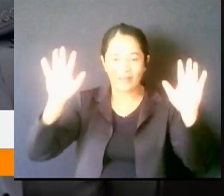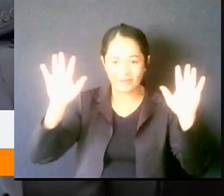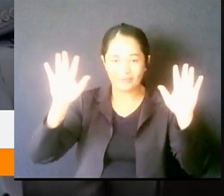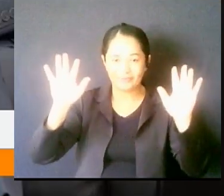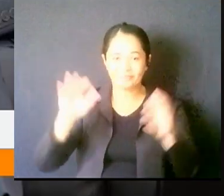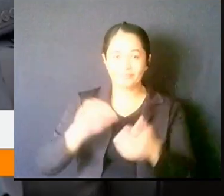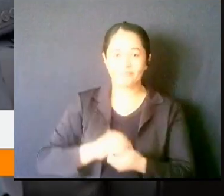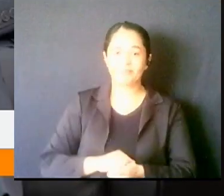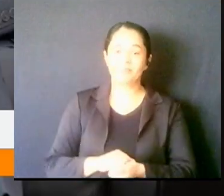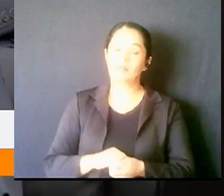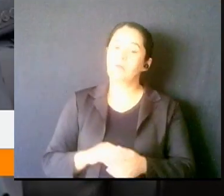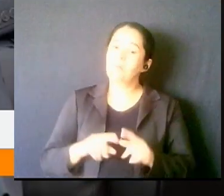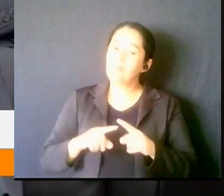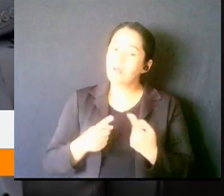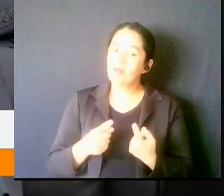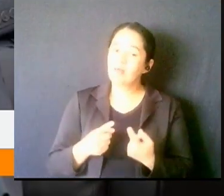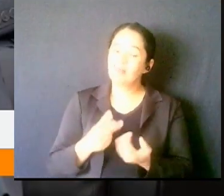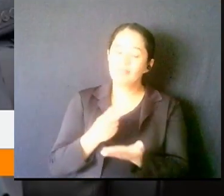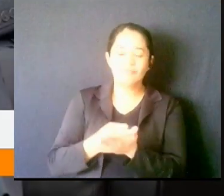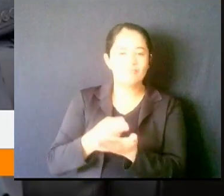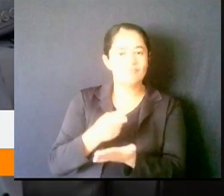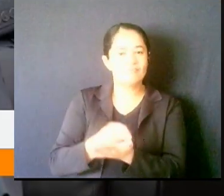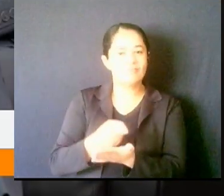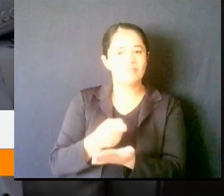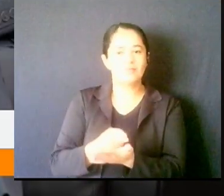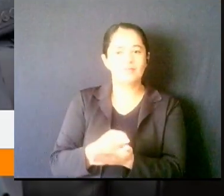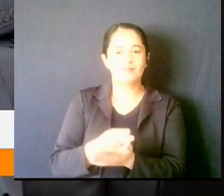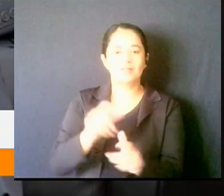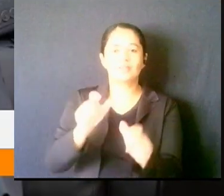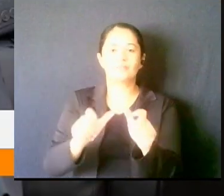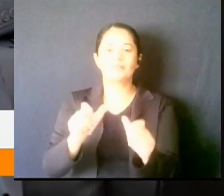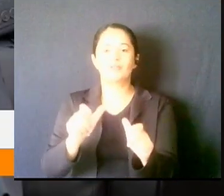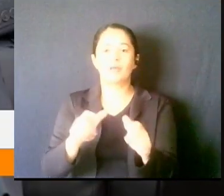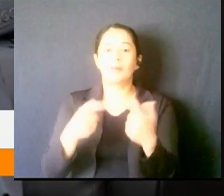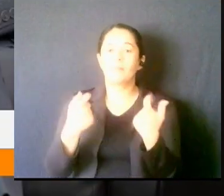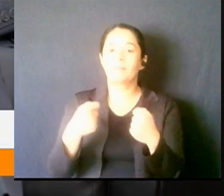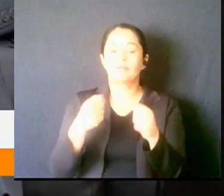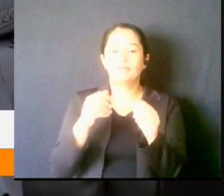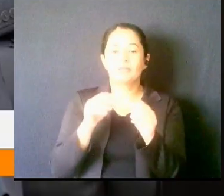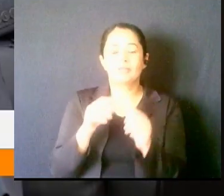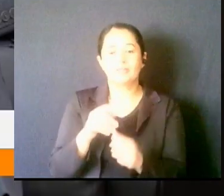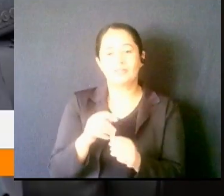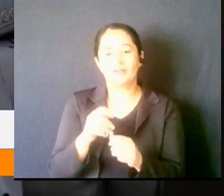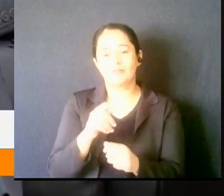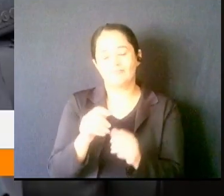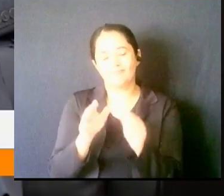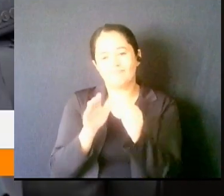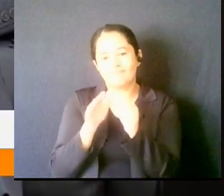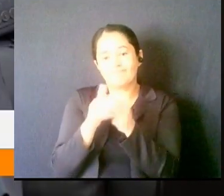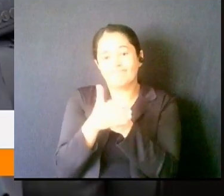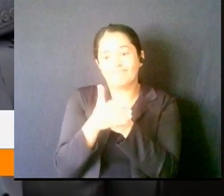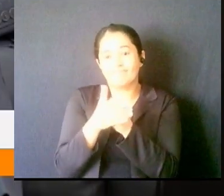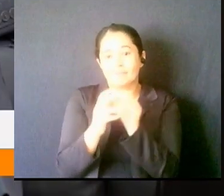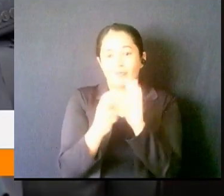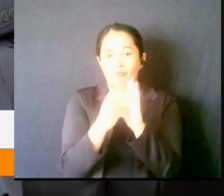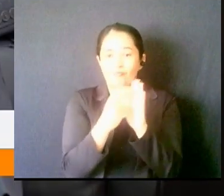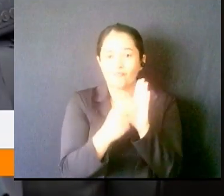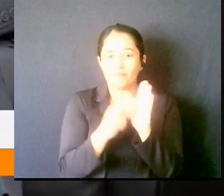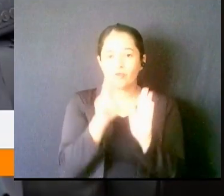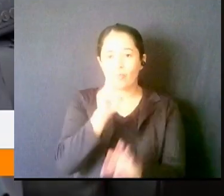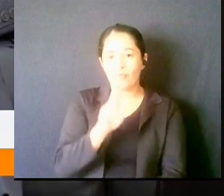assim, muita gente tem que realmente esconder dos pais o uso dos anticoncepcionais. E o que é pior,